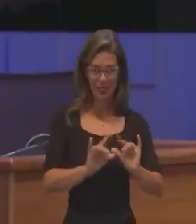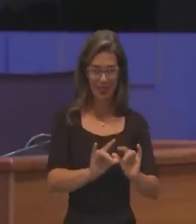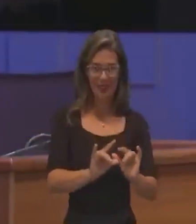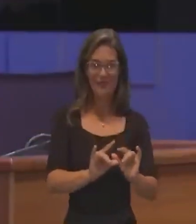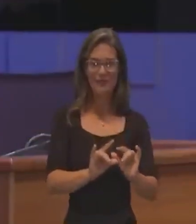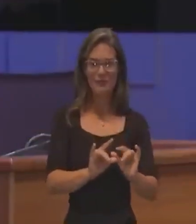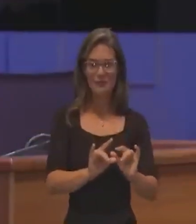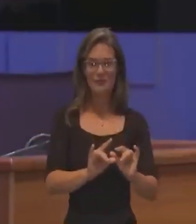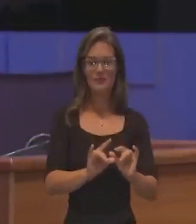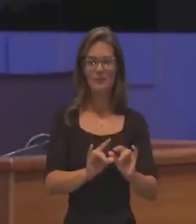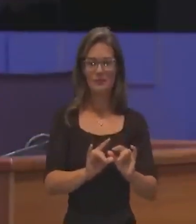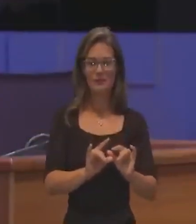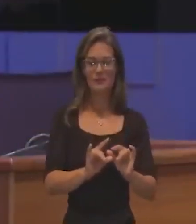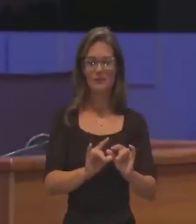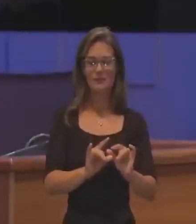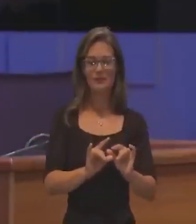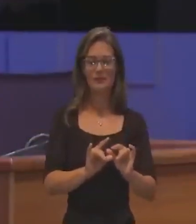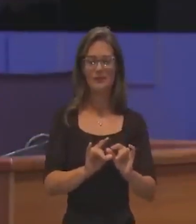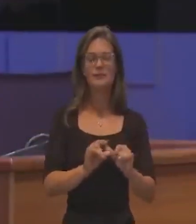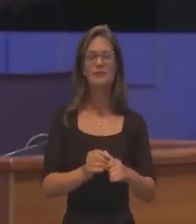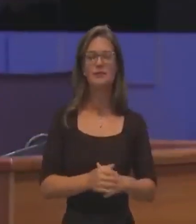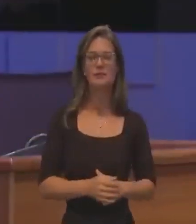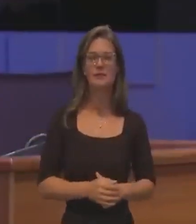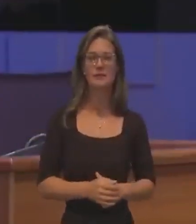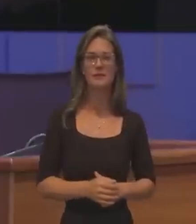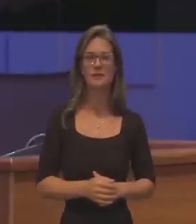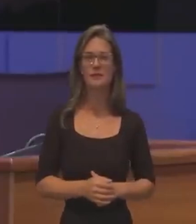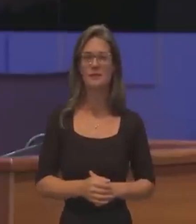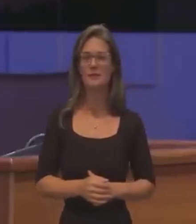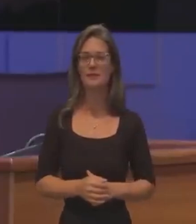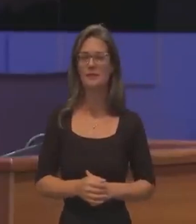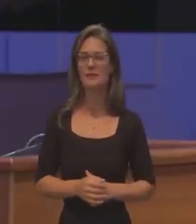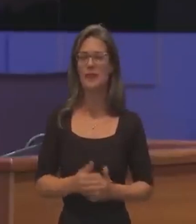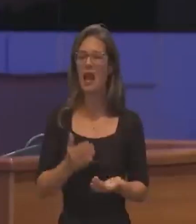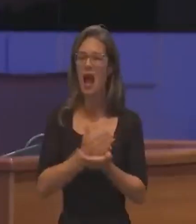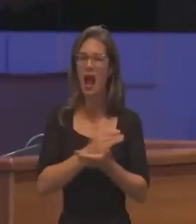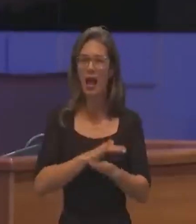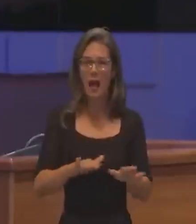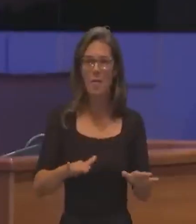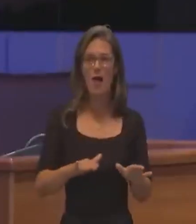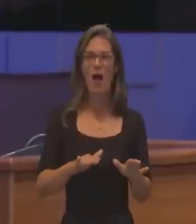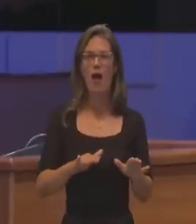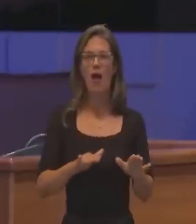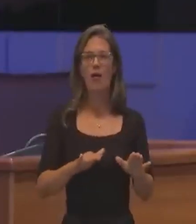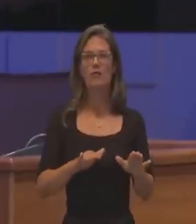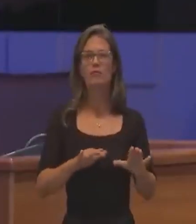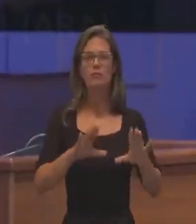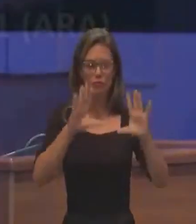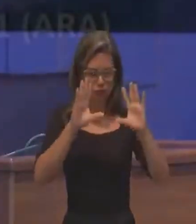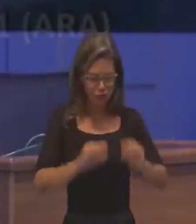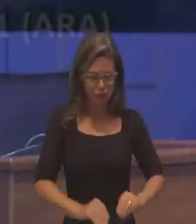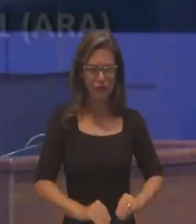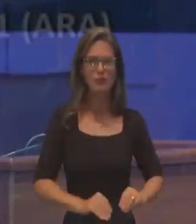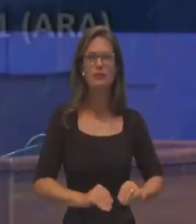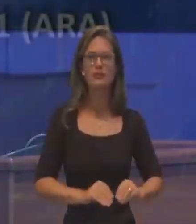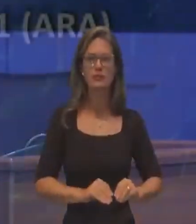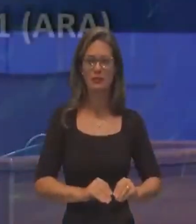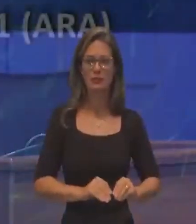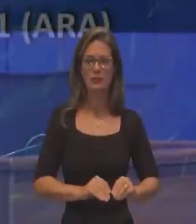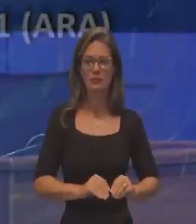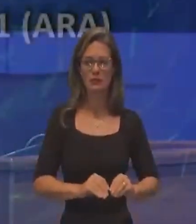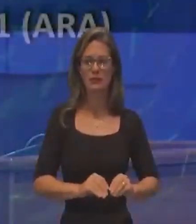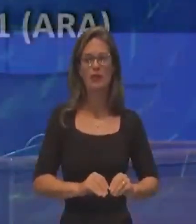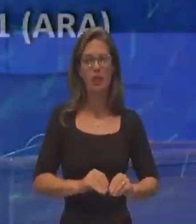e a expressão usada aí é justamente demolir, derrubar, ou seja, ele está dizendo que chegará